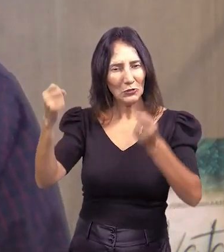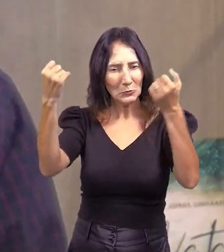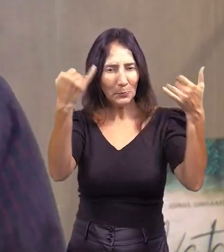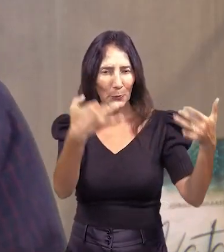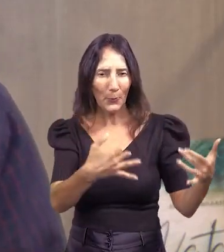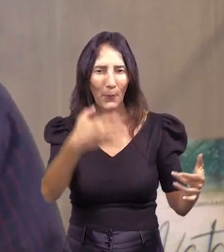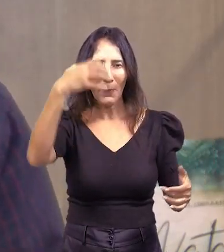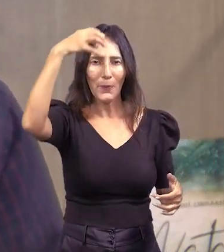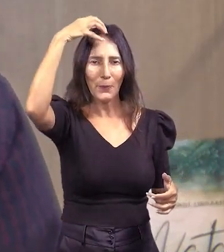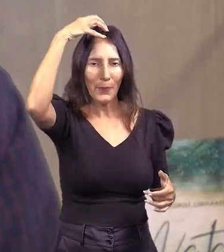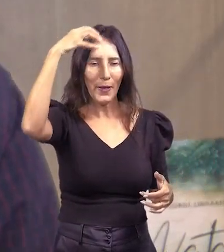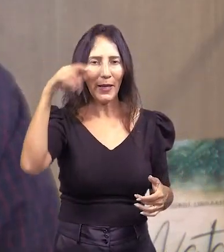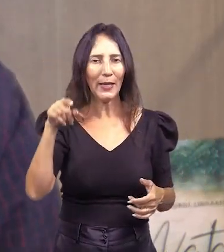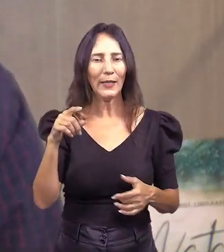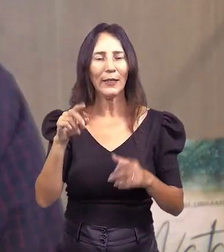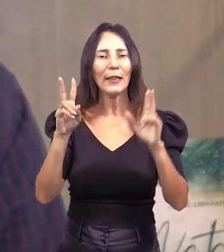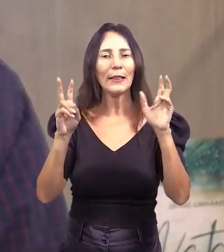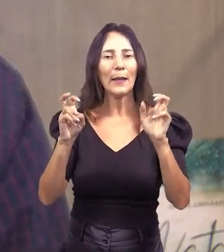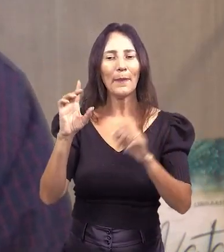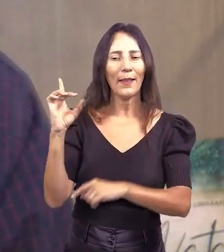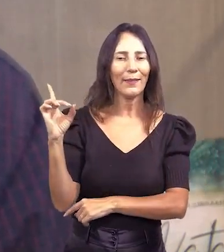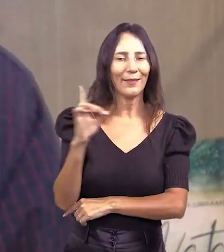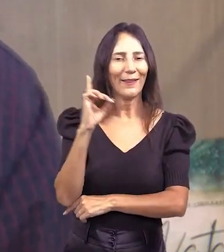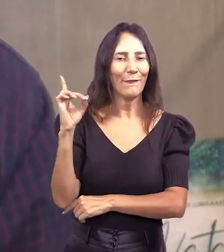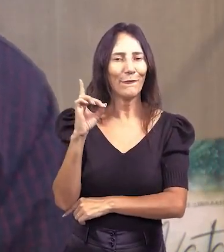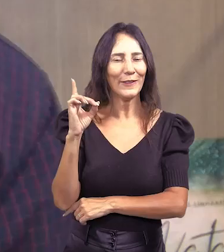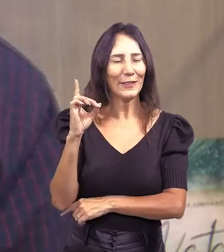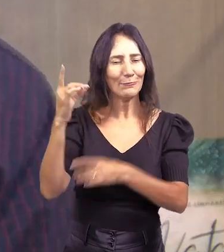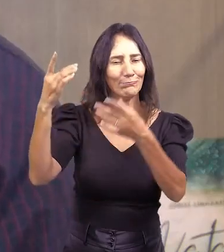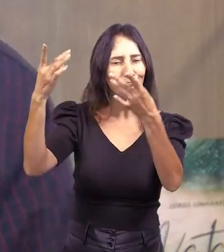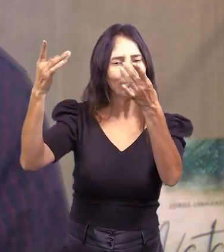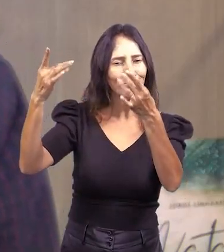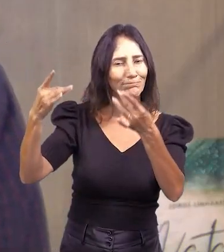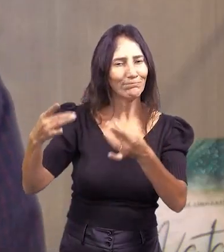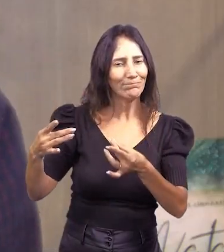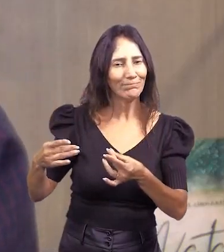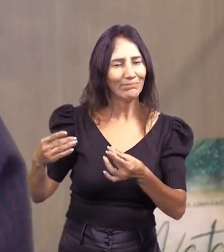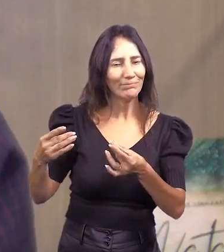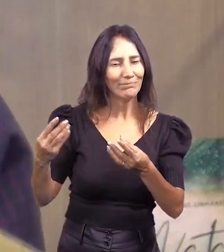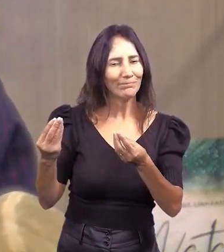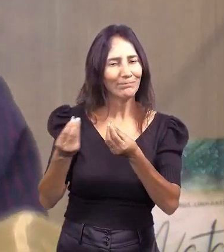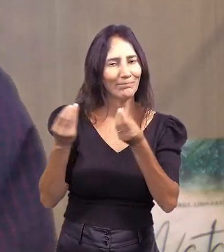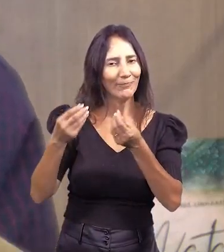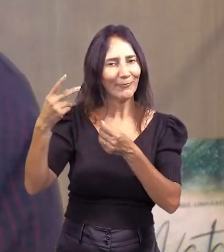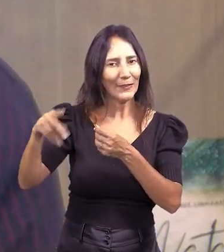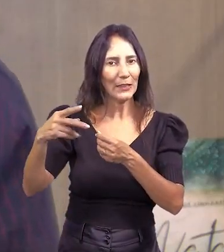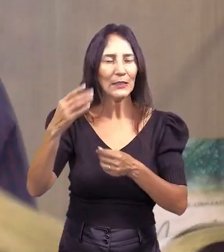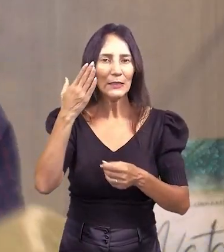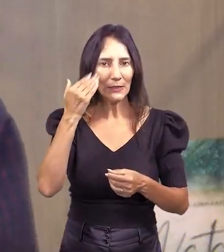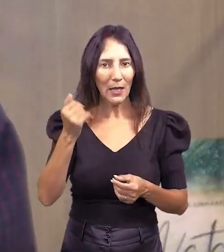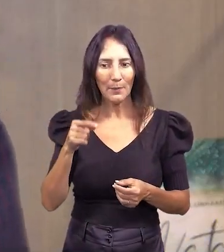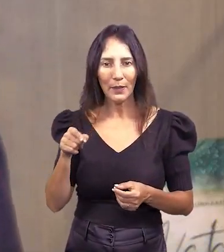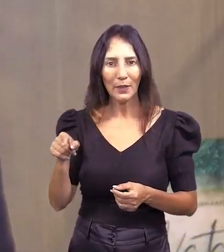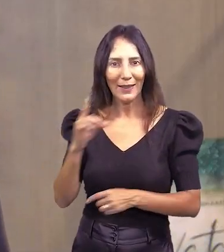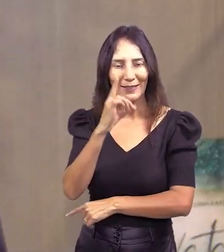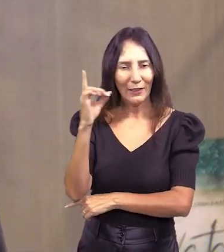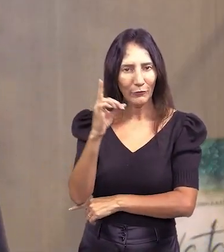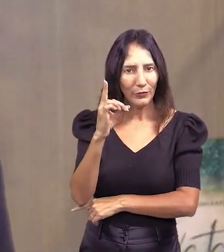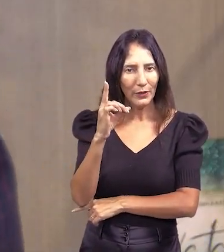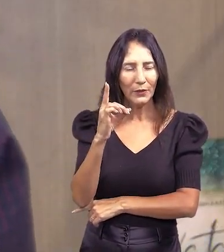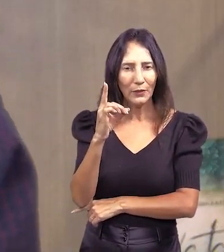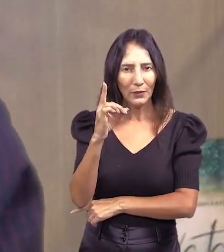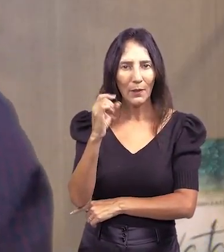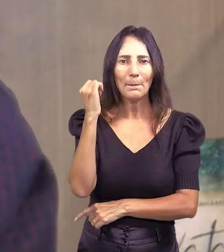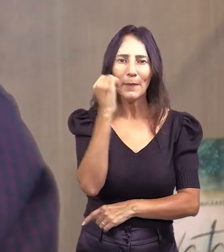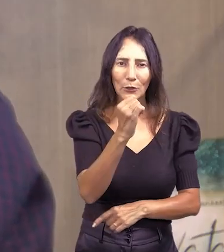os adjetivos que foram colocados em favor de Davi. Porque você conhece a história de Davi ter matado